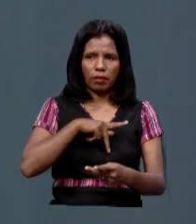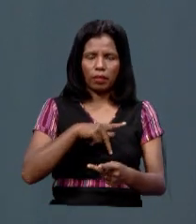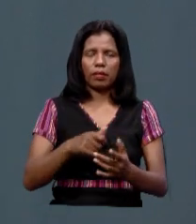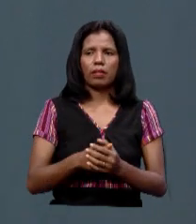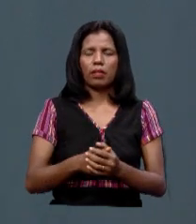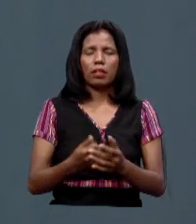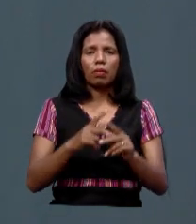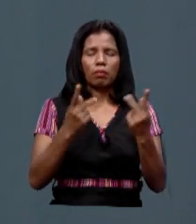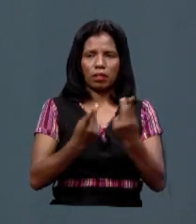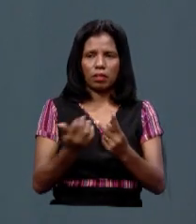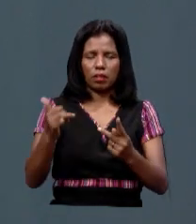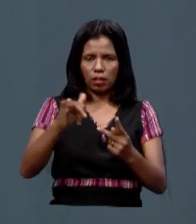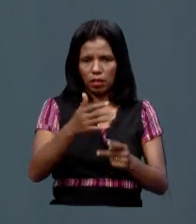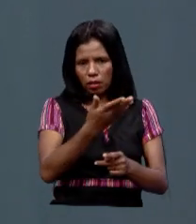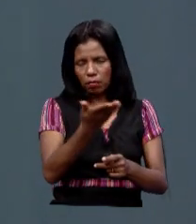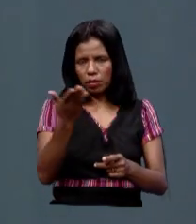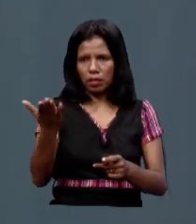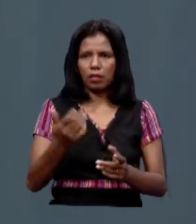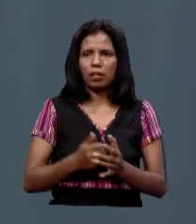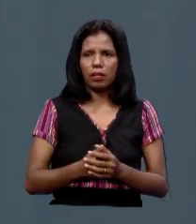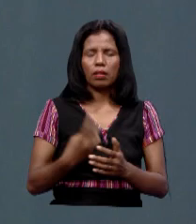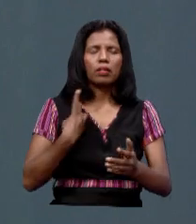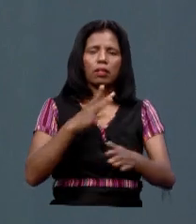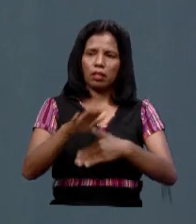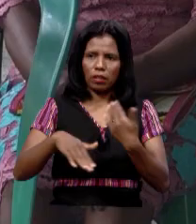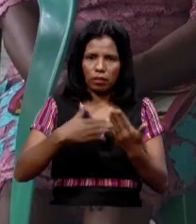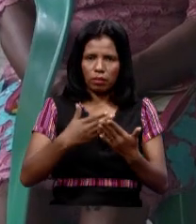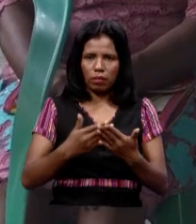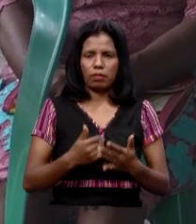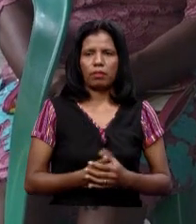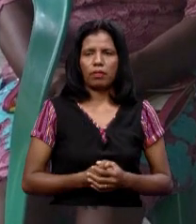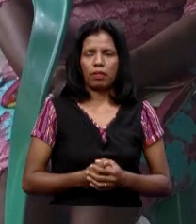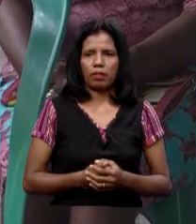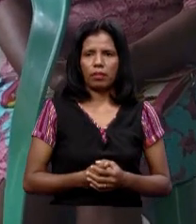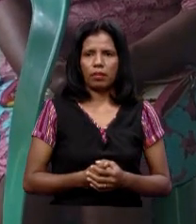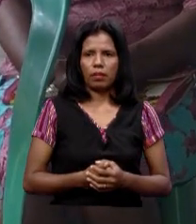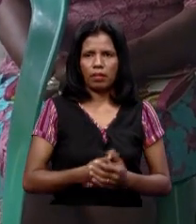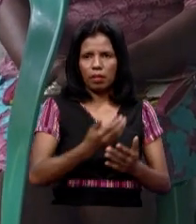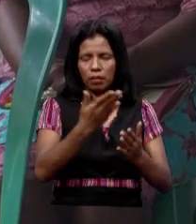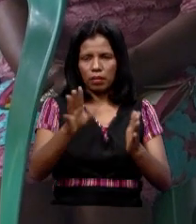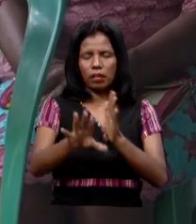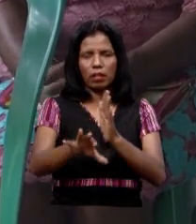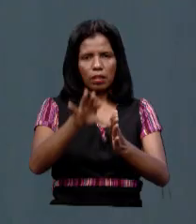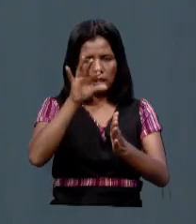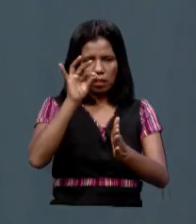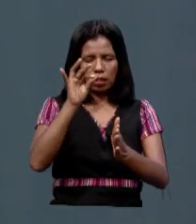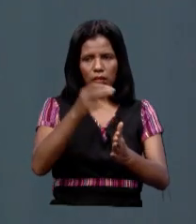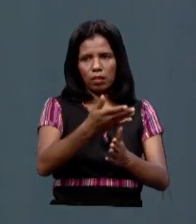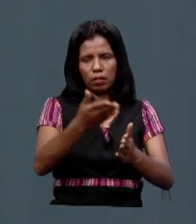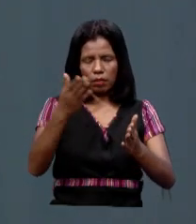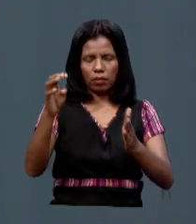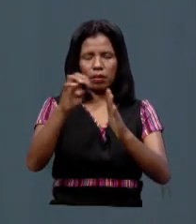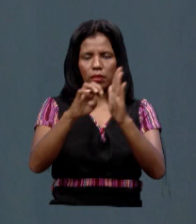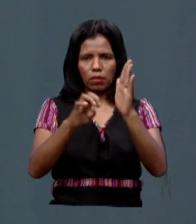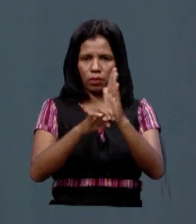empresário Sira, Itabotir, Itahotu-Hotu, Dormeira Itabotir, Rinhão Itabotir, minha estrutura